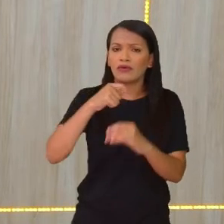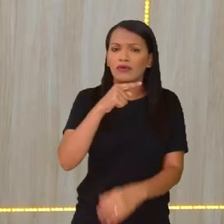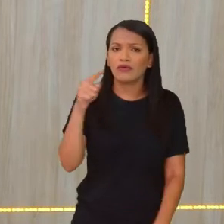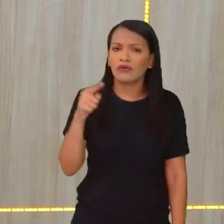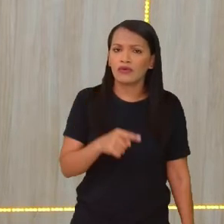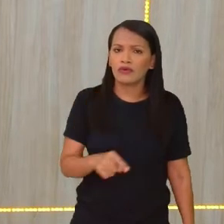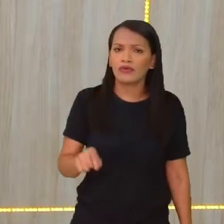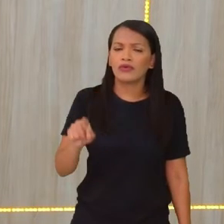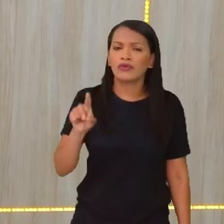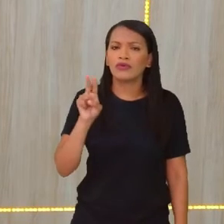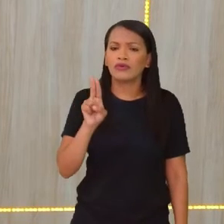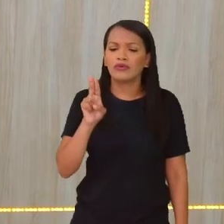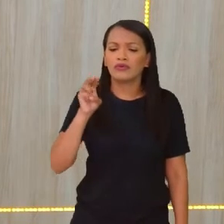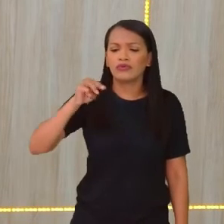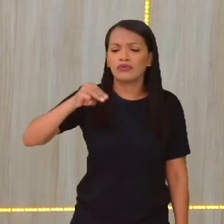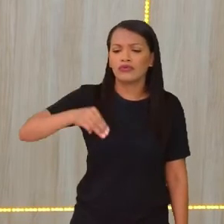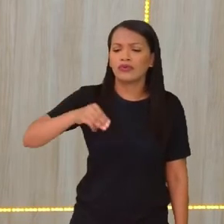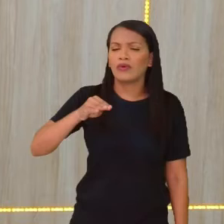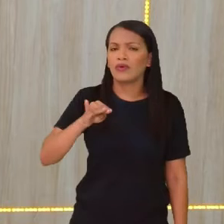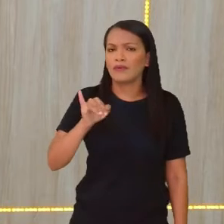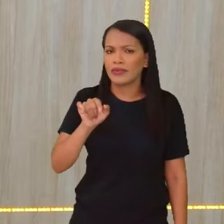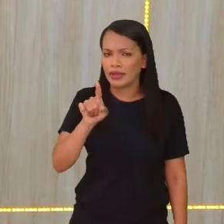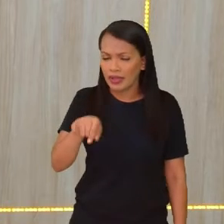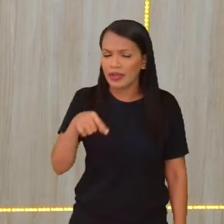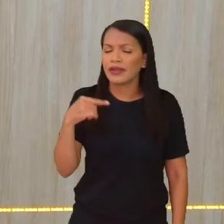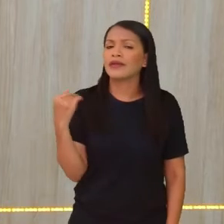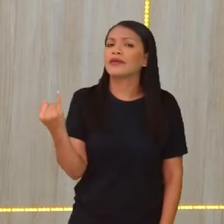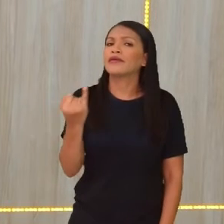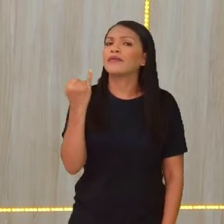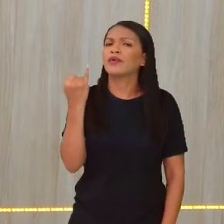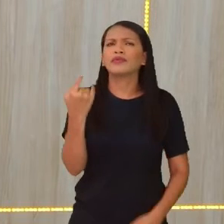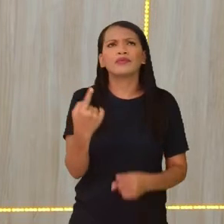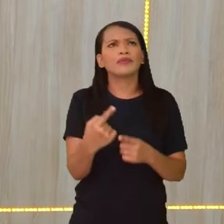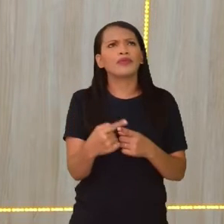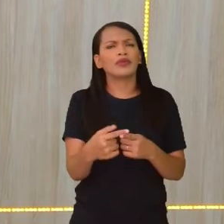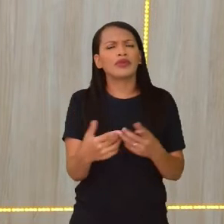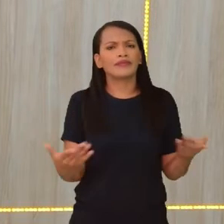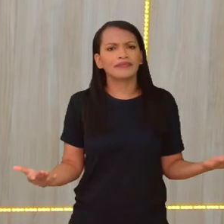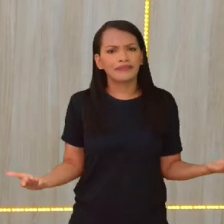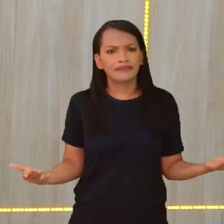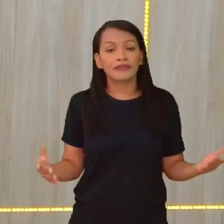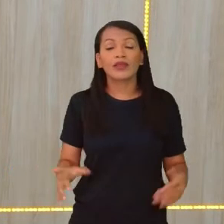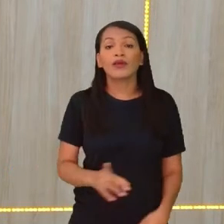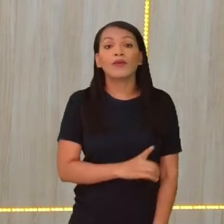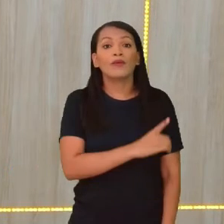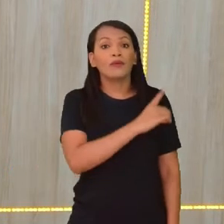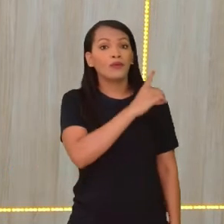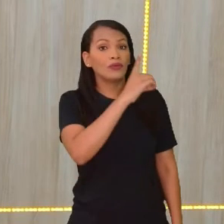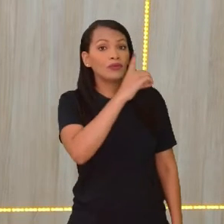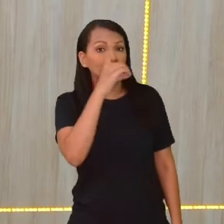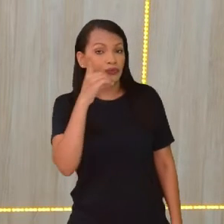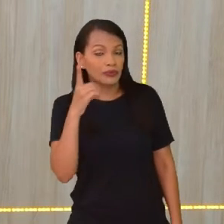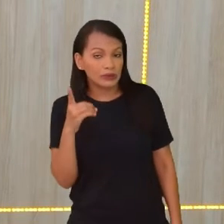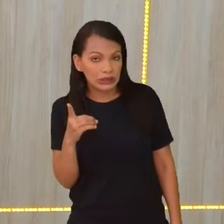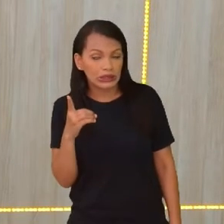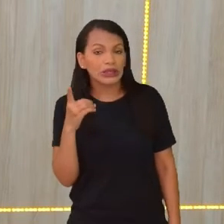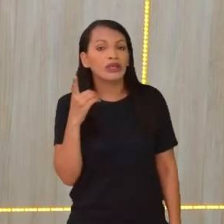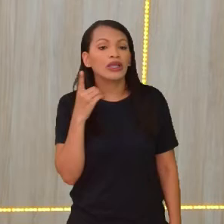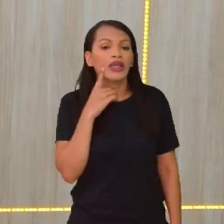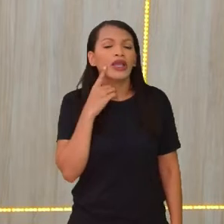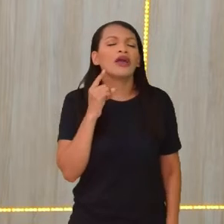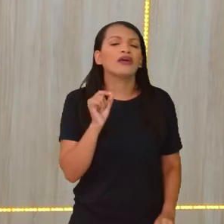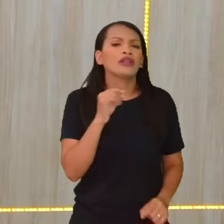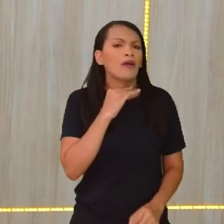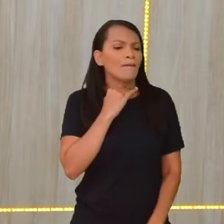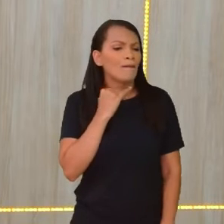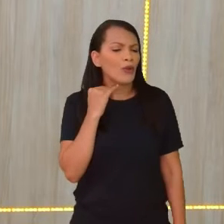importante. Por quê? Porque em alusão à data, né, a suposta data de